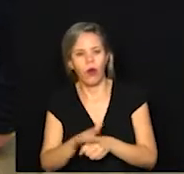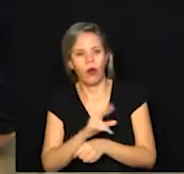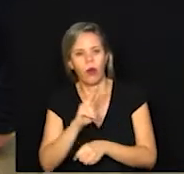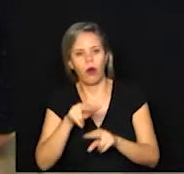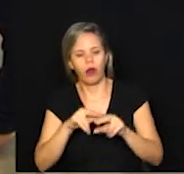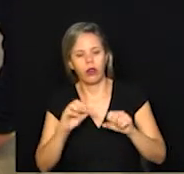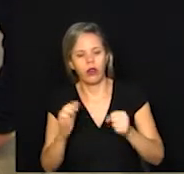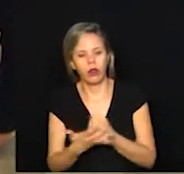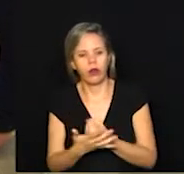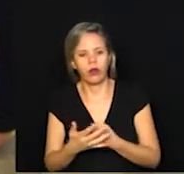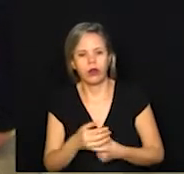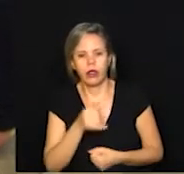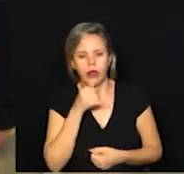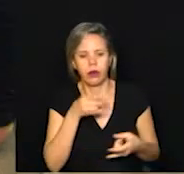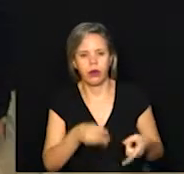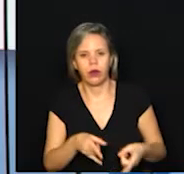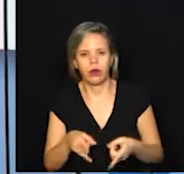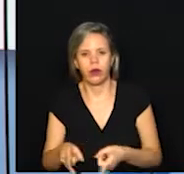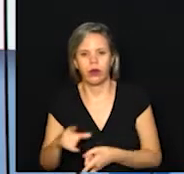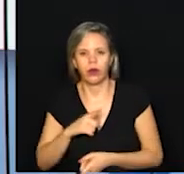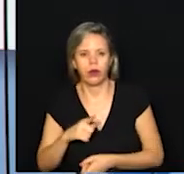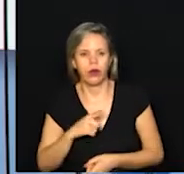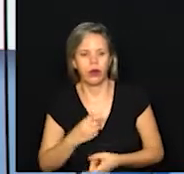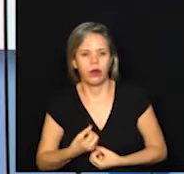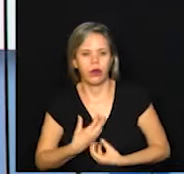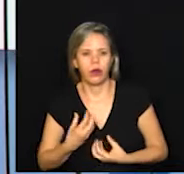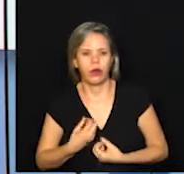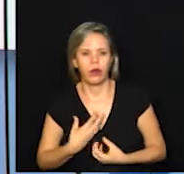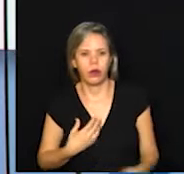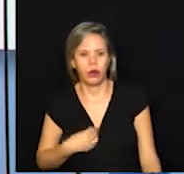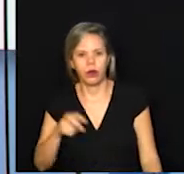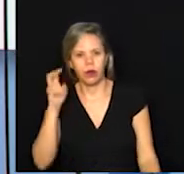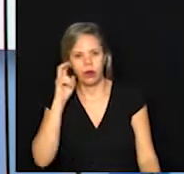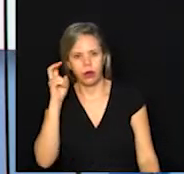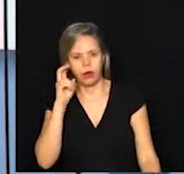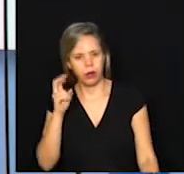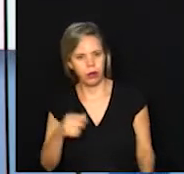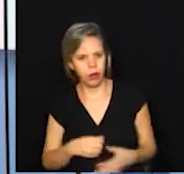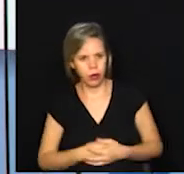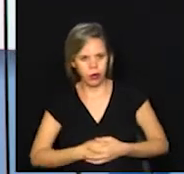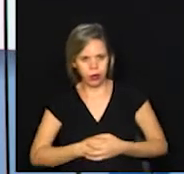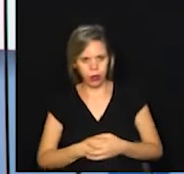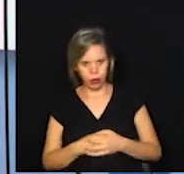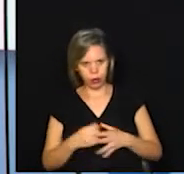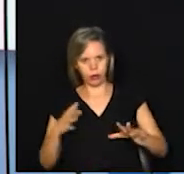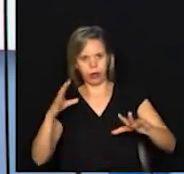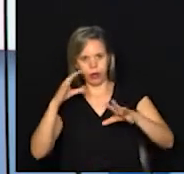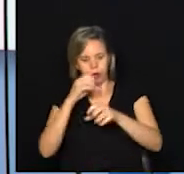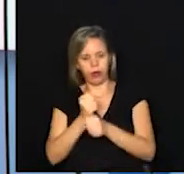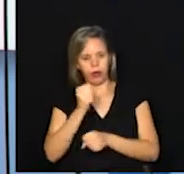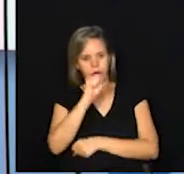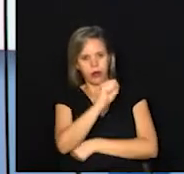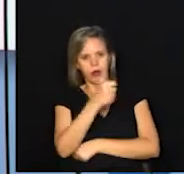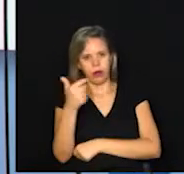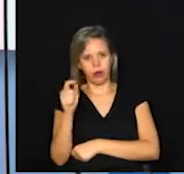Olha, a ocupação, a gente tem aqui os dados desta quinta-feira, num total de